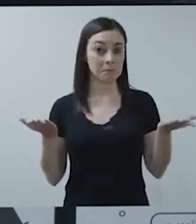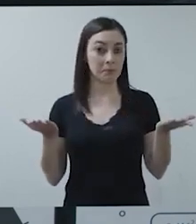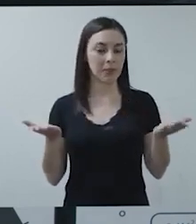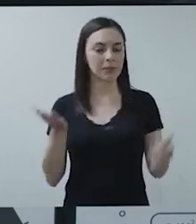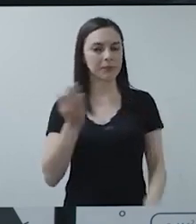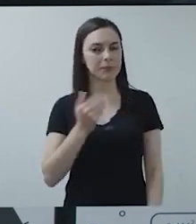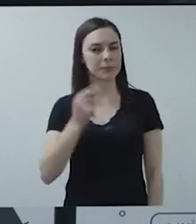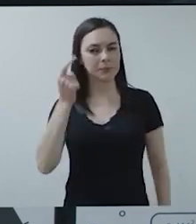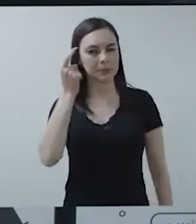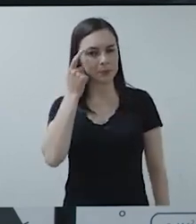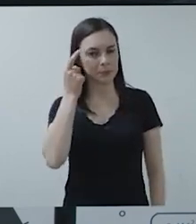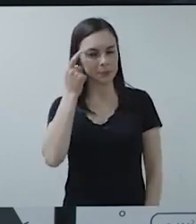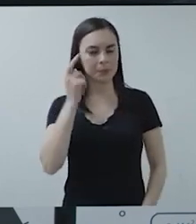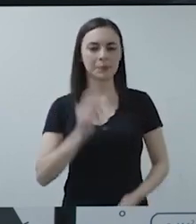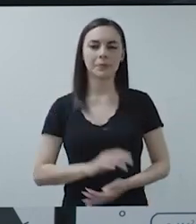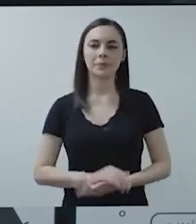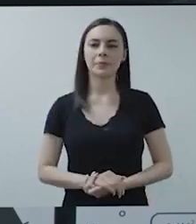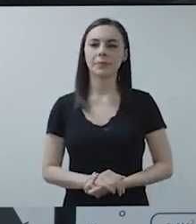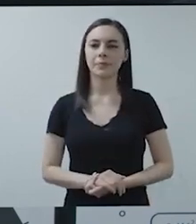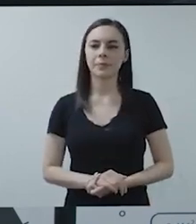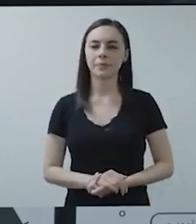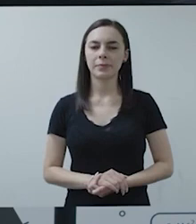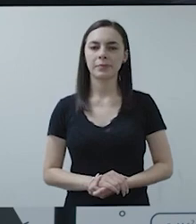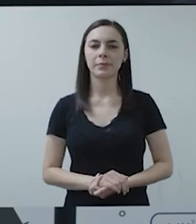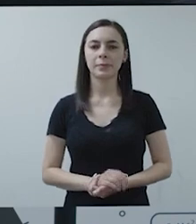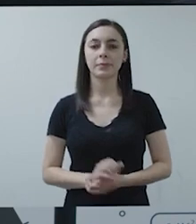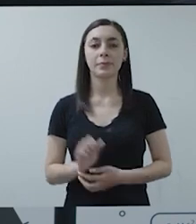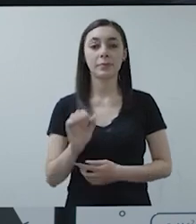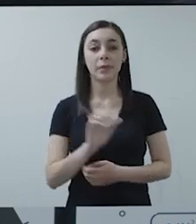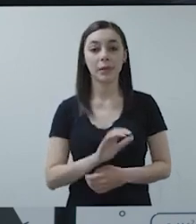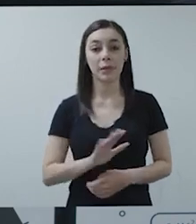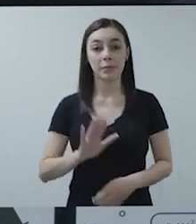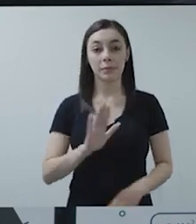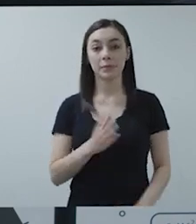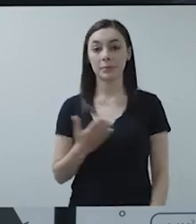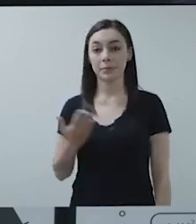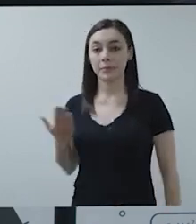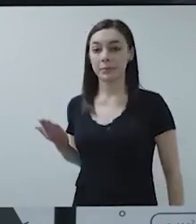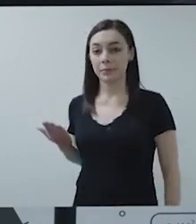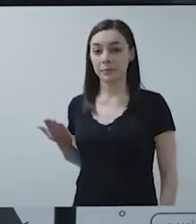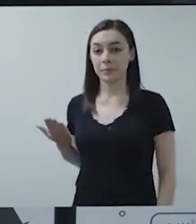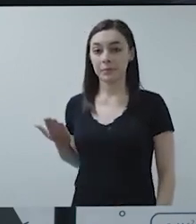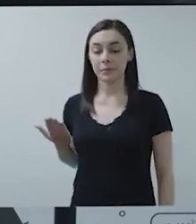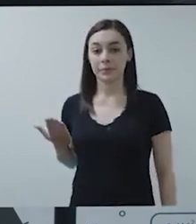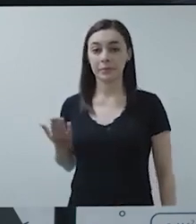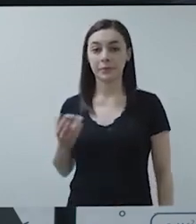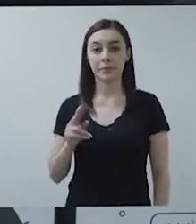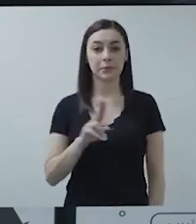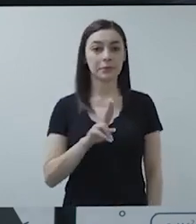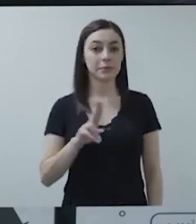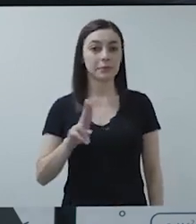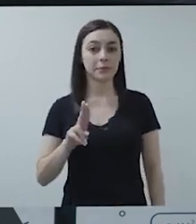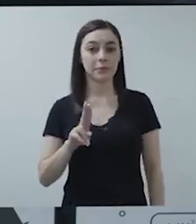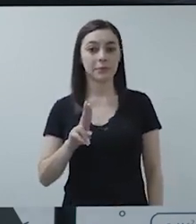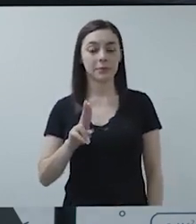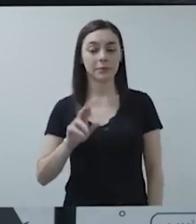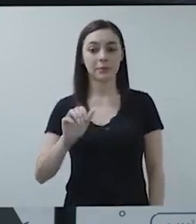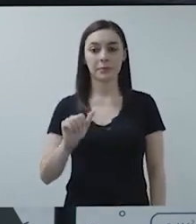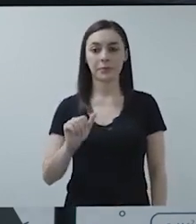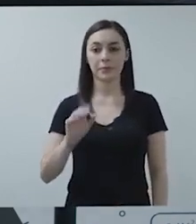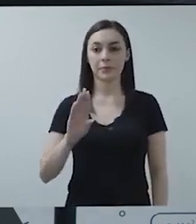pensar? Esse, então, essa imagem aqui é uma imagem de um